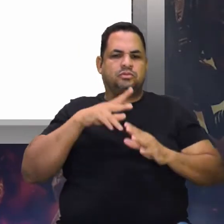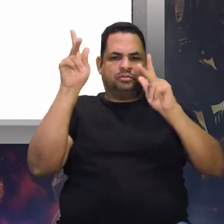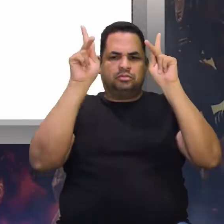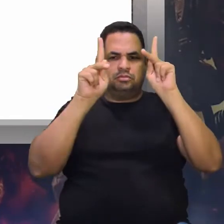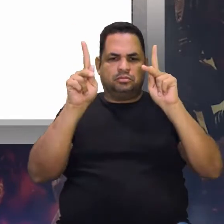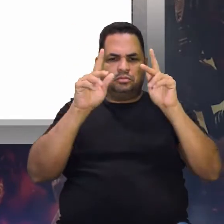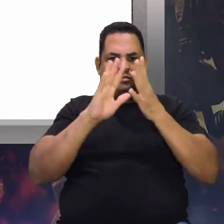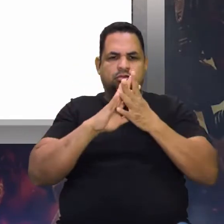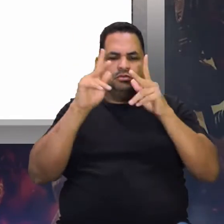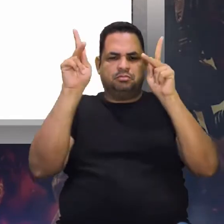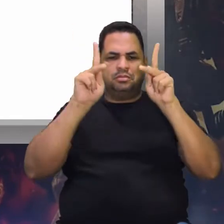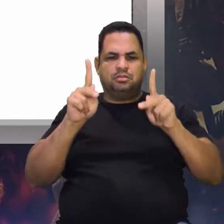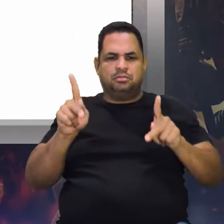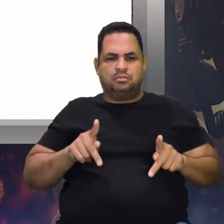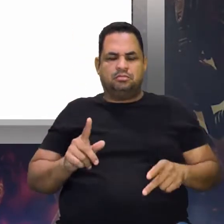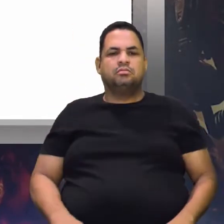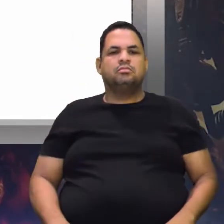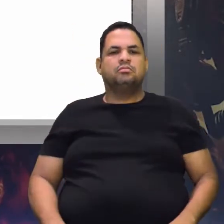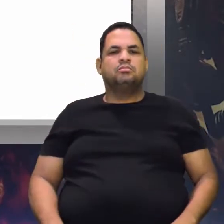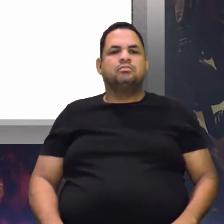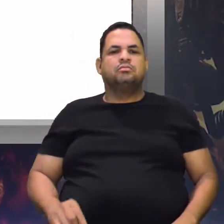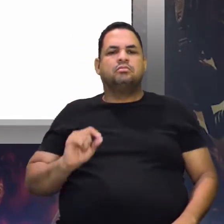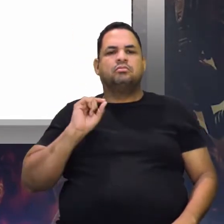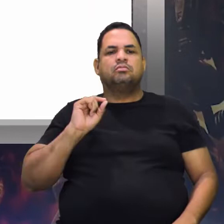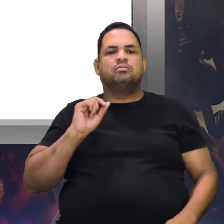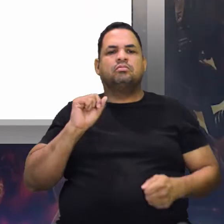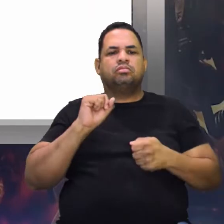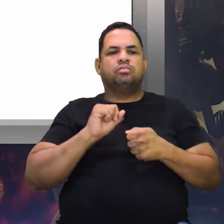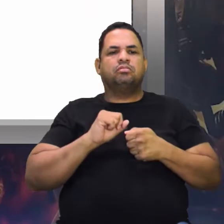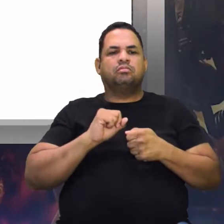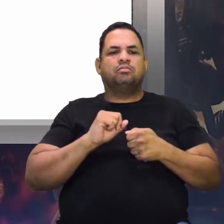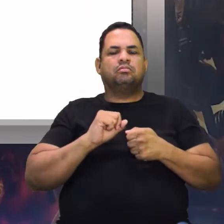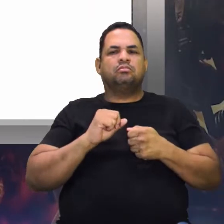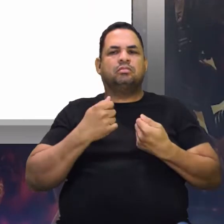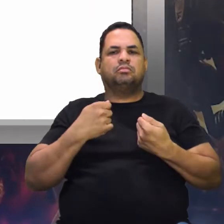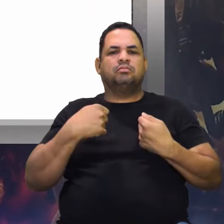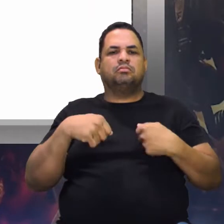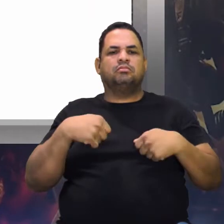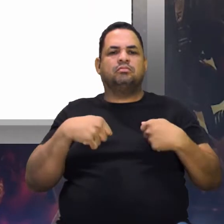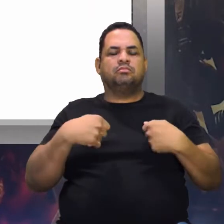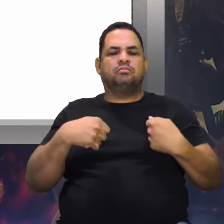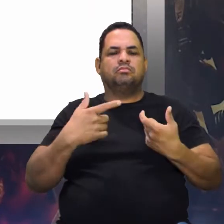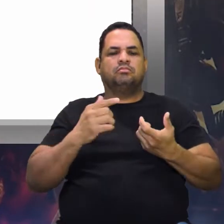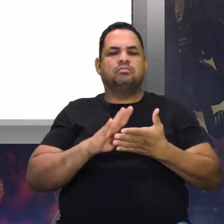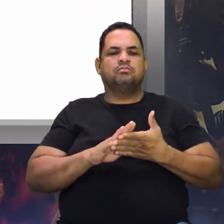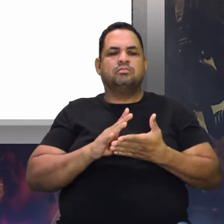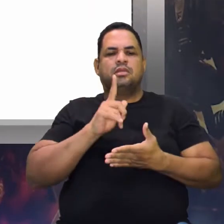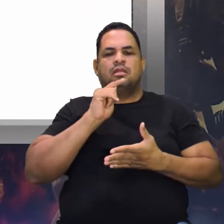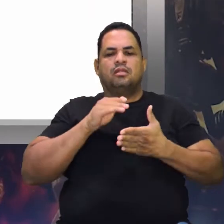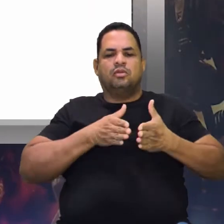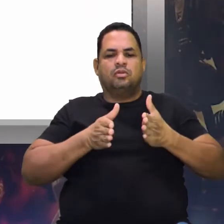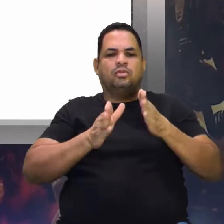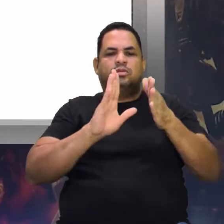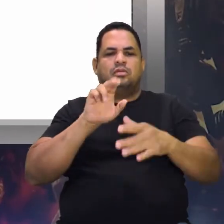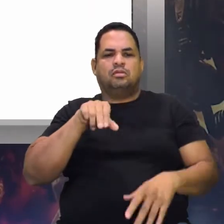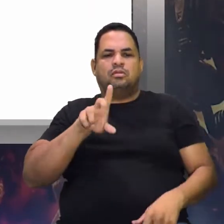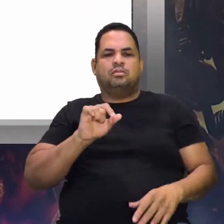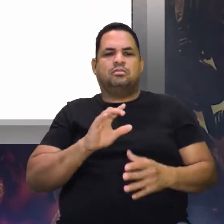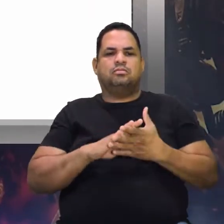de expansionismo, de guerra, não. O que eles precisavam estava ali, que era o Rio Nilo. Para que eles queriam mais